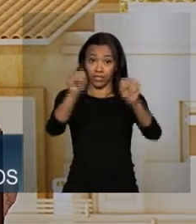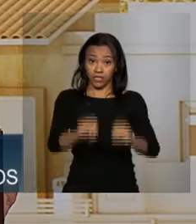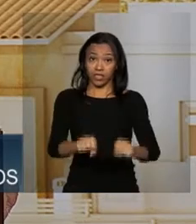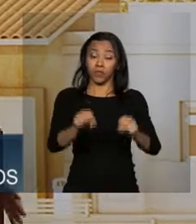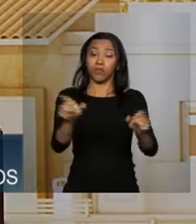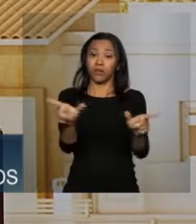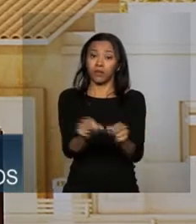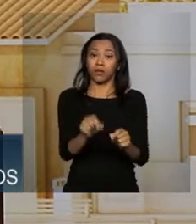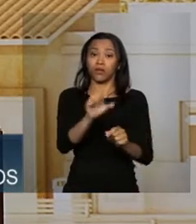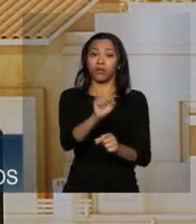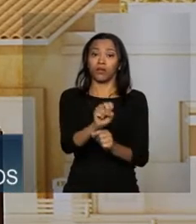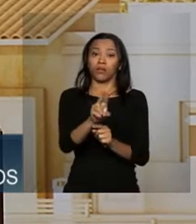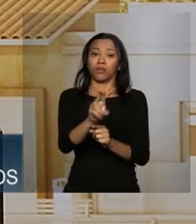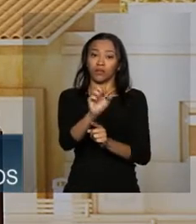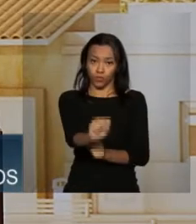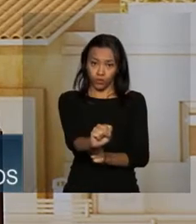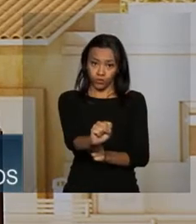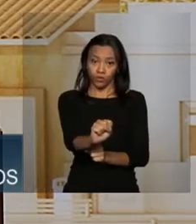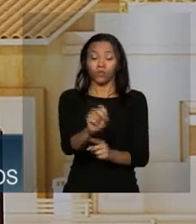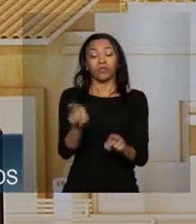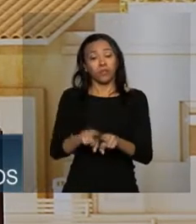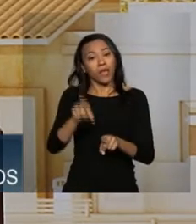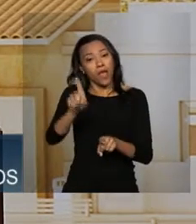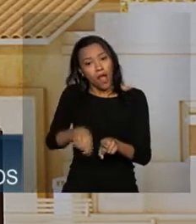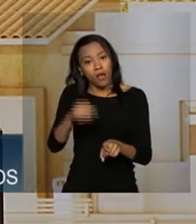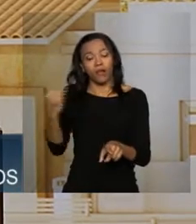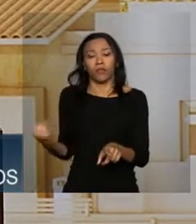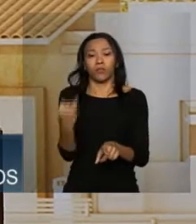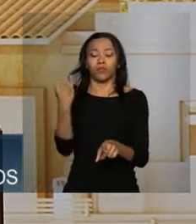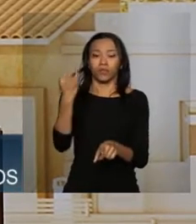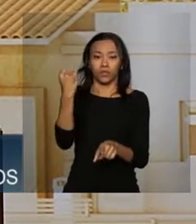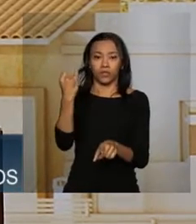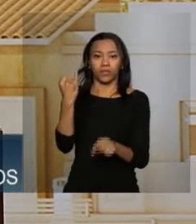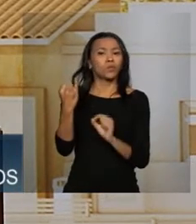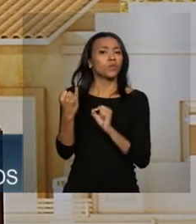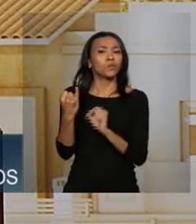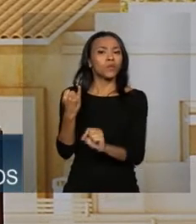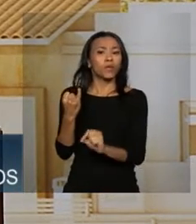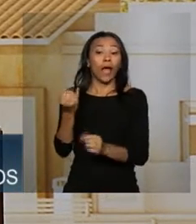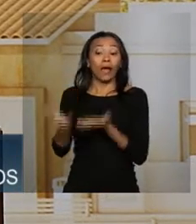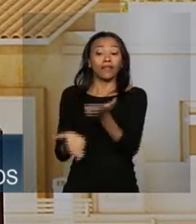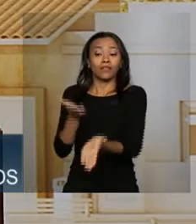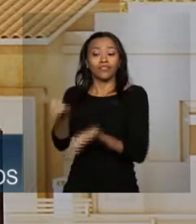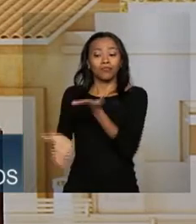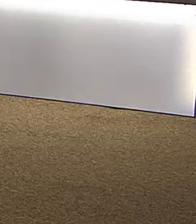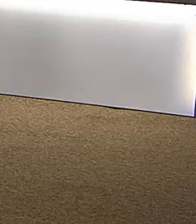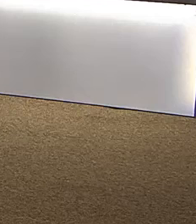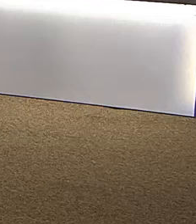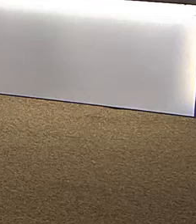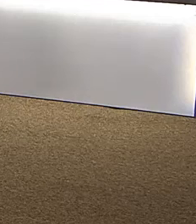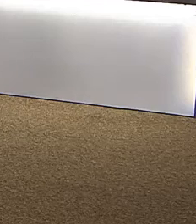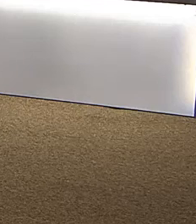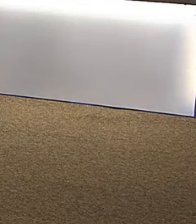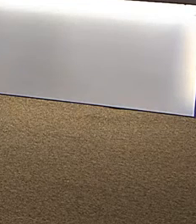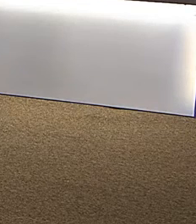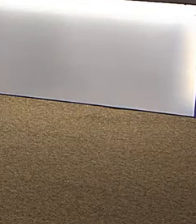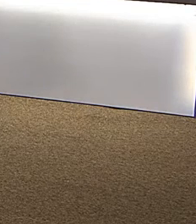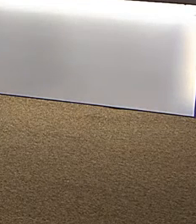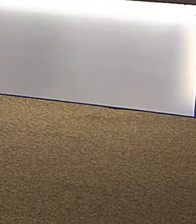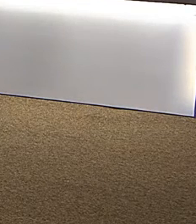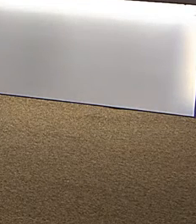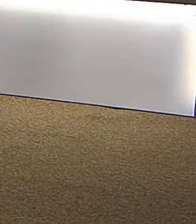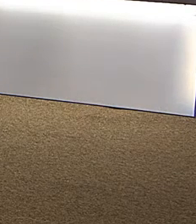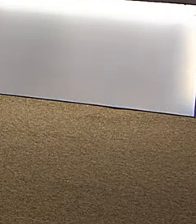saúde nos importa a o atendimento de especialistas você acompanhou a